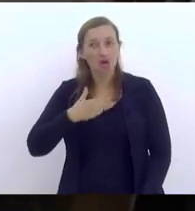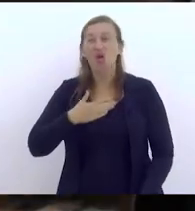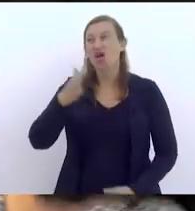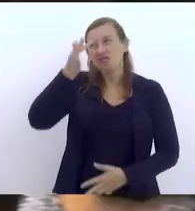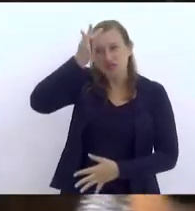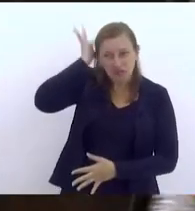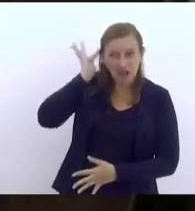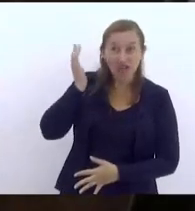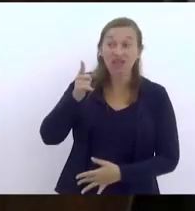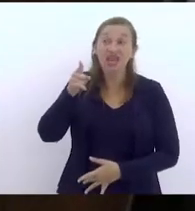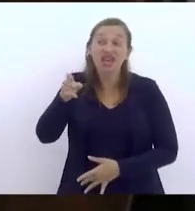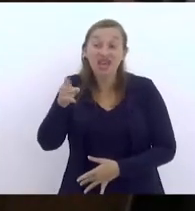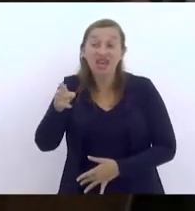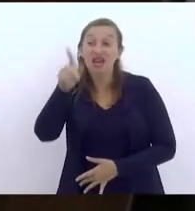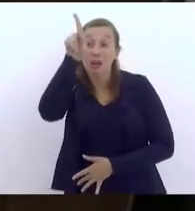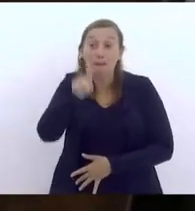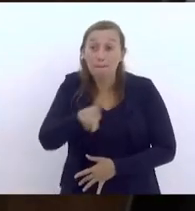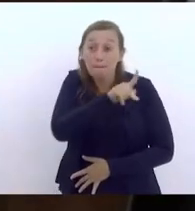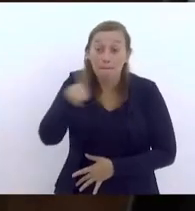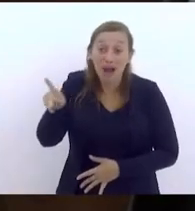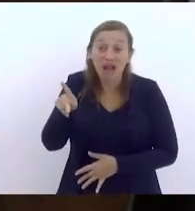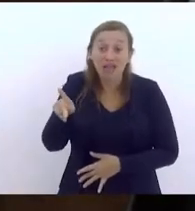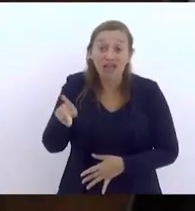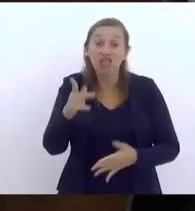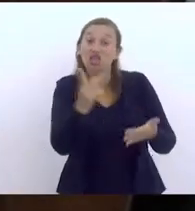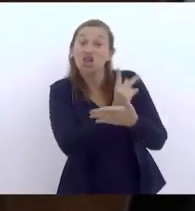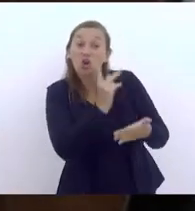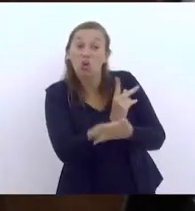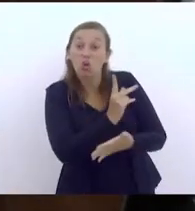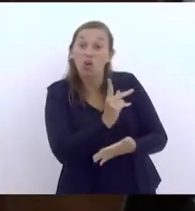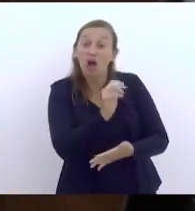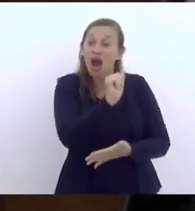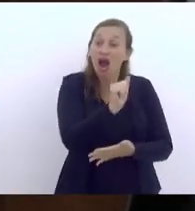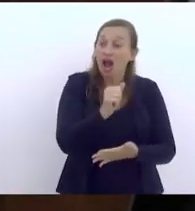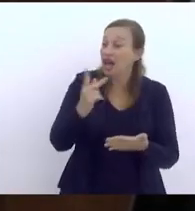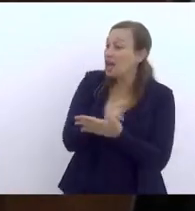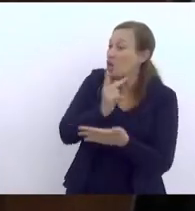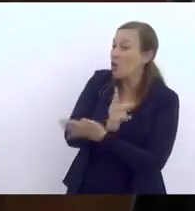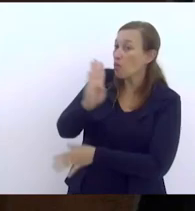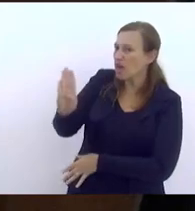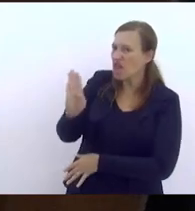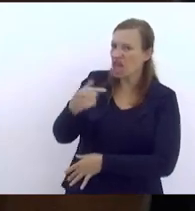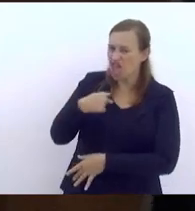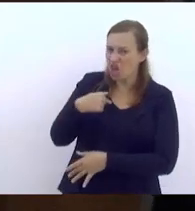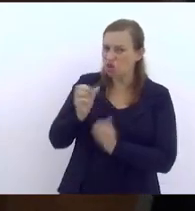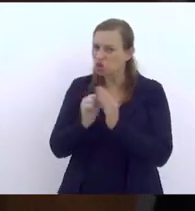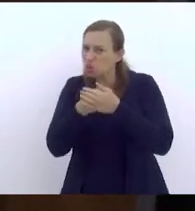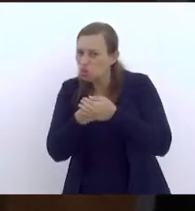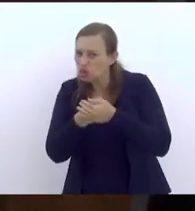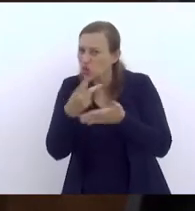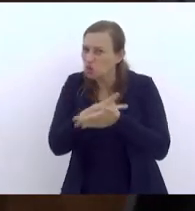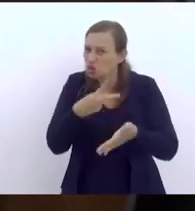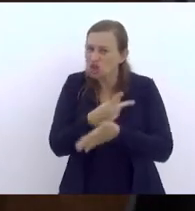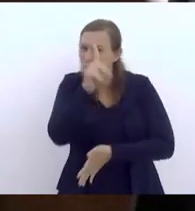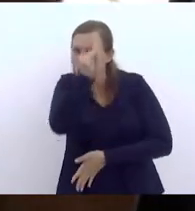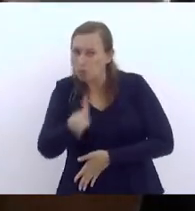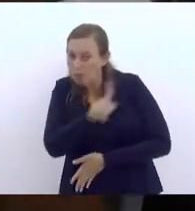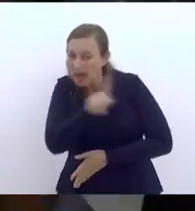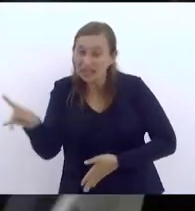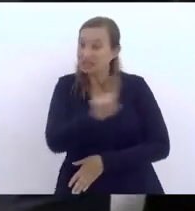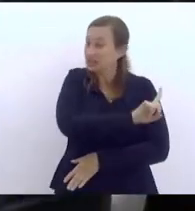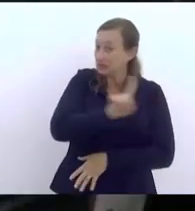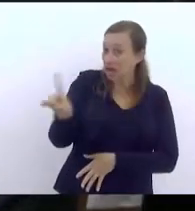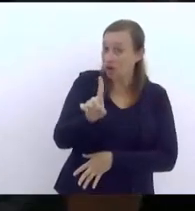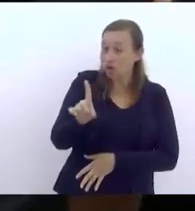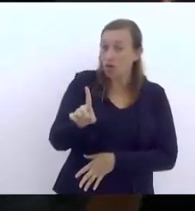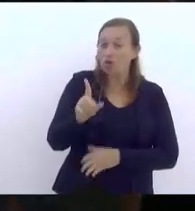mas e aquele padre que cometeu este erro ou aquele outro? Eu não vou passar pano neste padre. Não vou. O